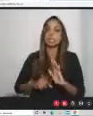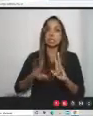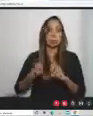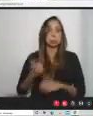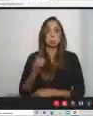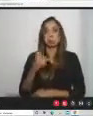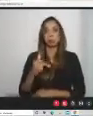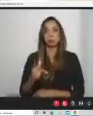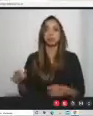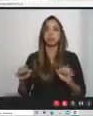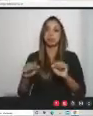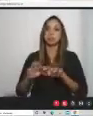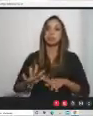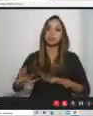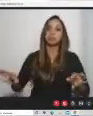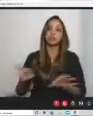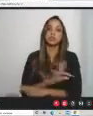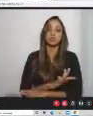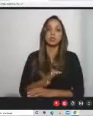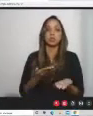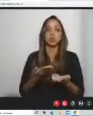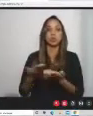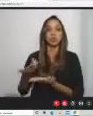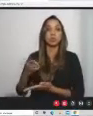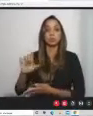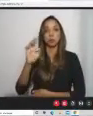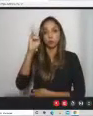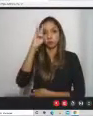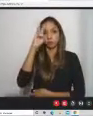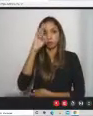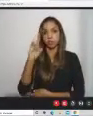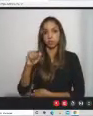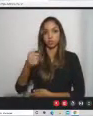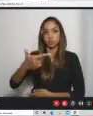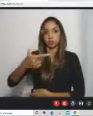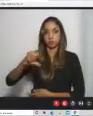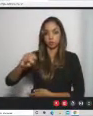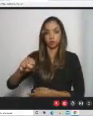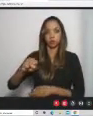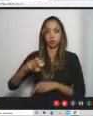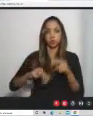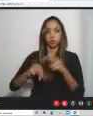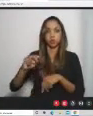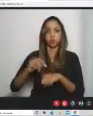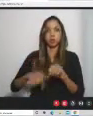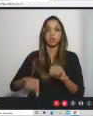sessão, convidando para a próxima sessão, segunda-feira, 28 de junho, em horário regimental.